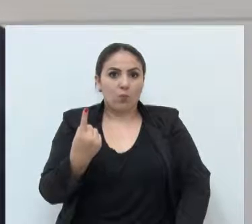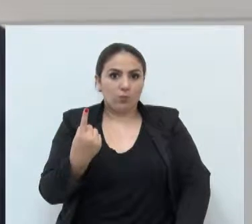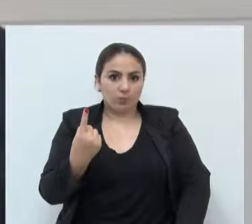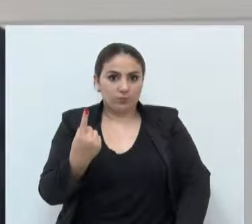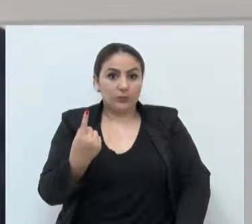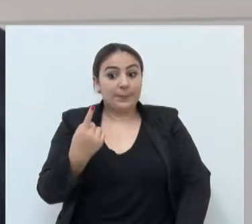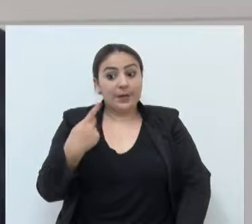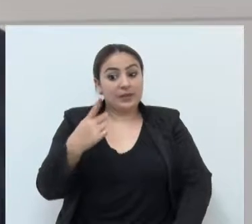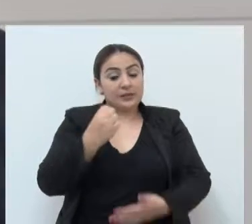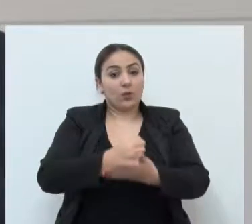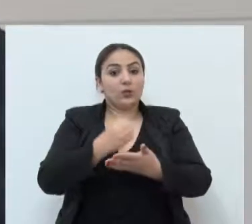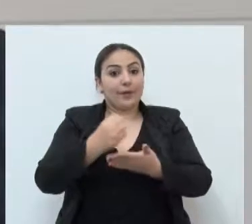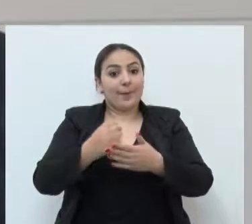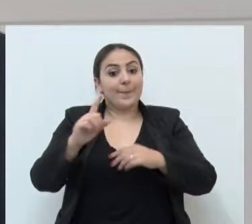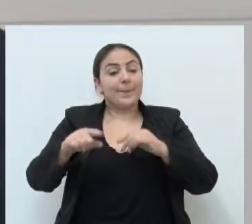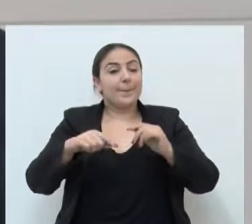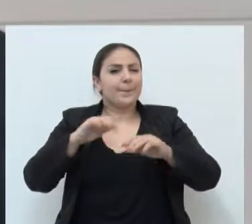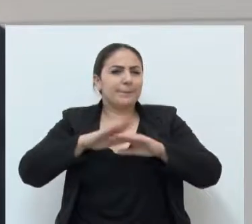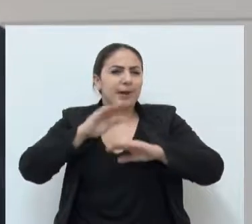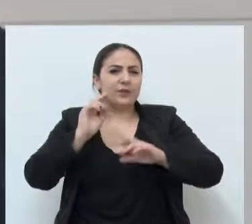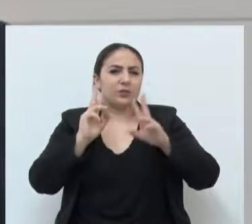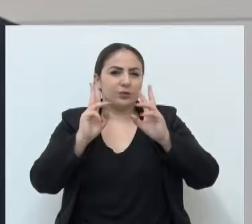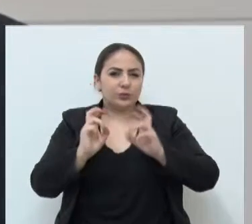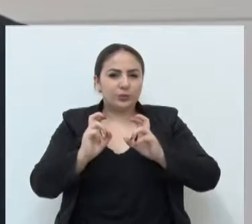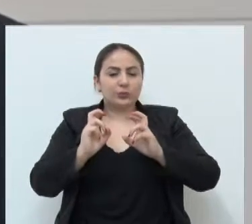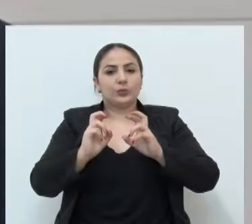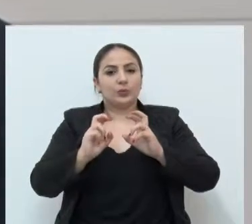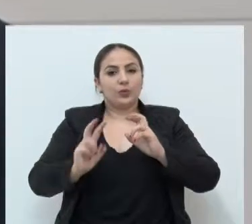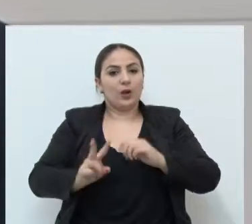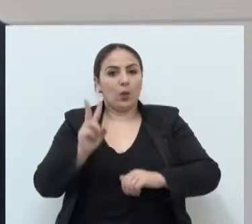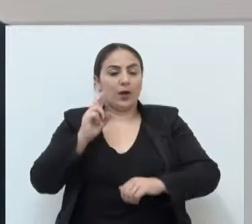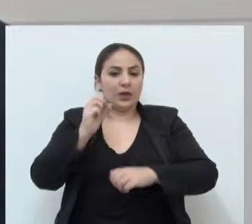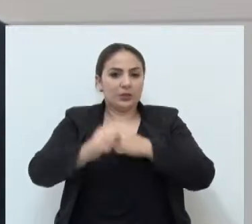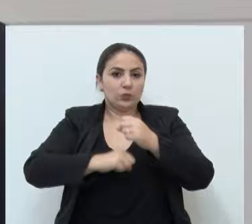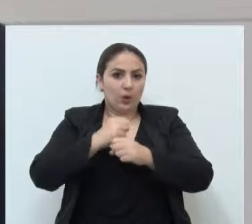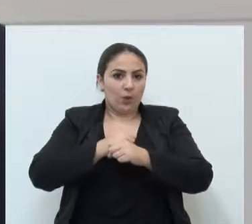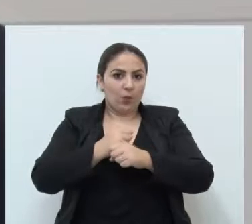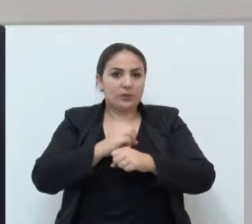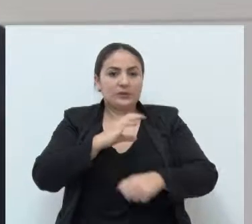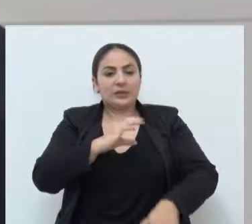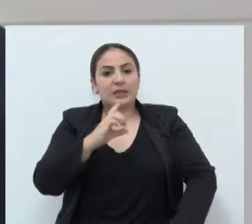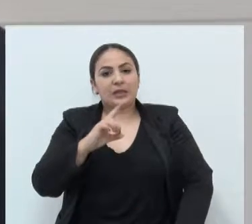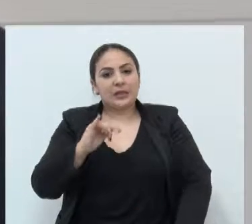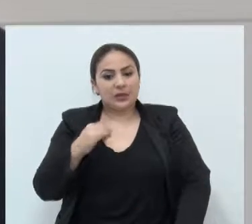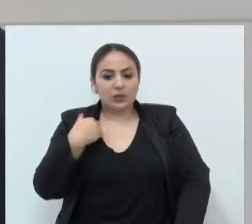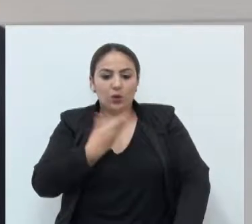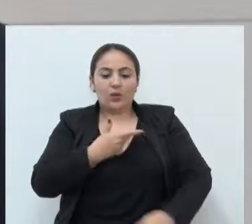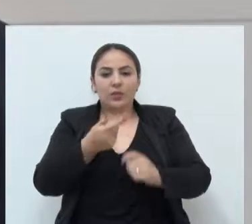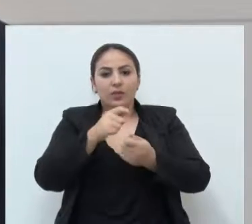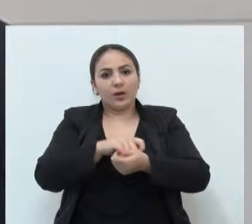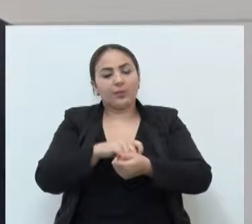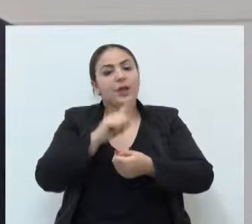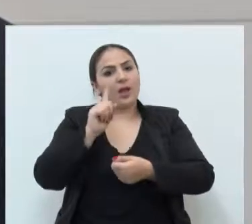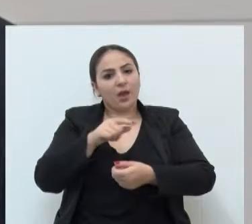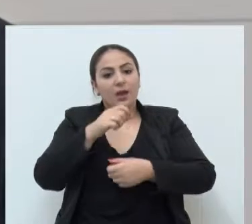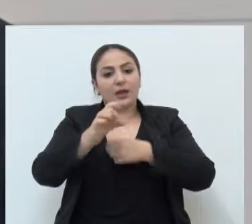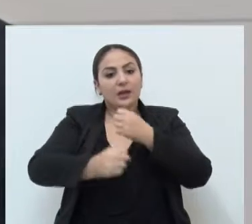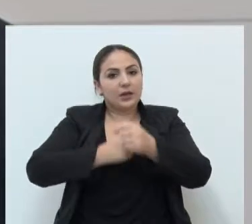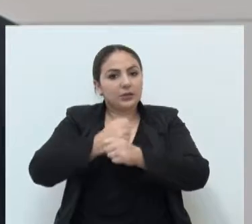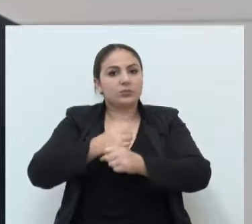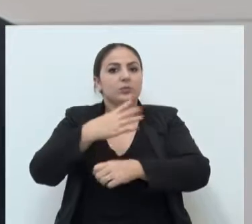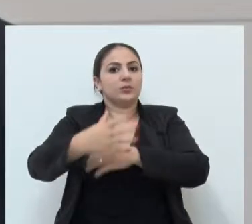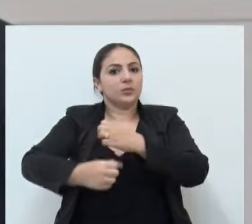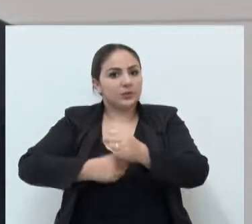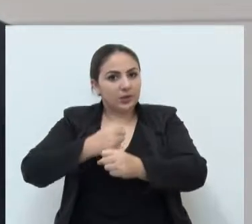5,1 para esse contrato, né? Mais a questão da inflação anual, que é o CDI que a gente modela, né? Então é por ano